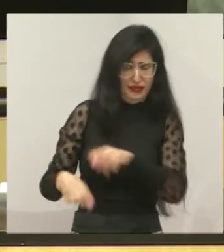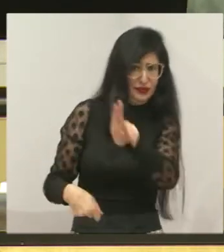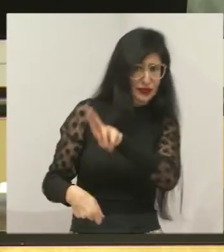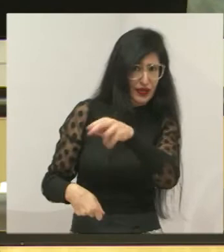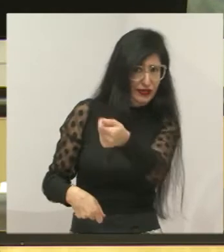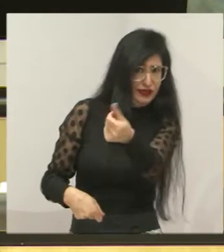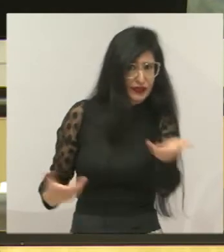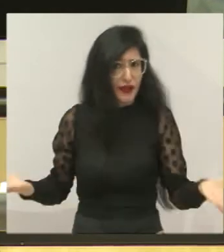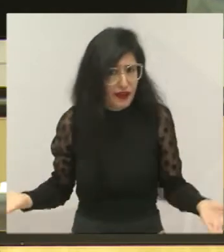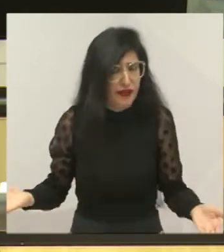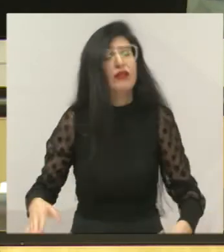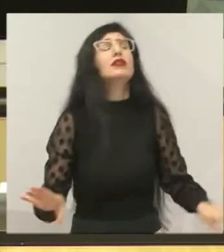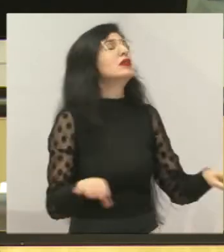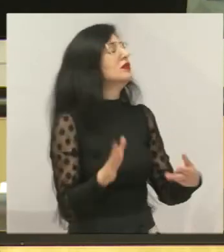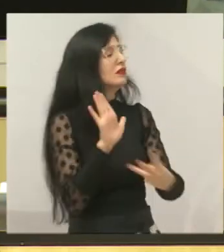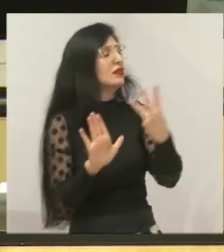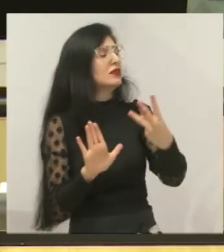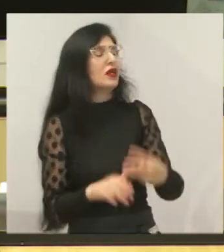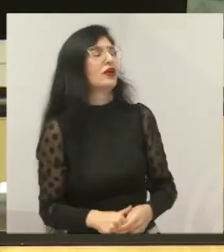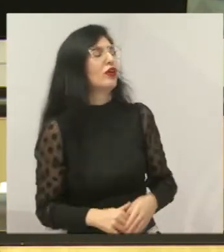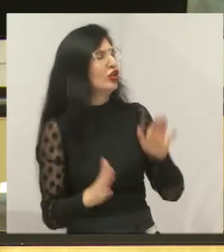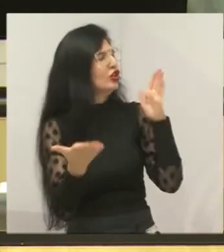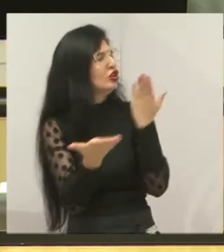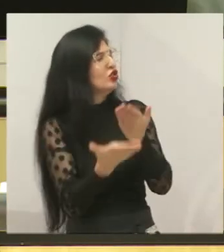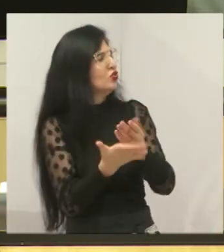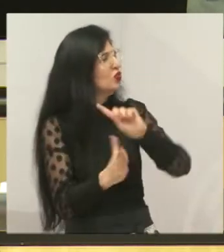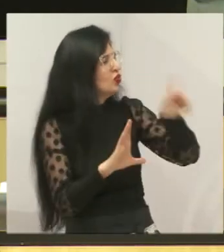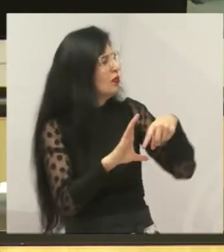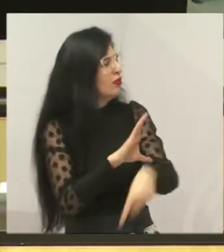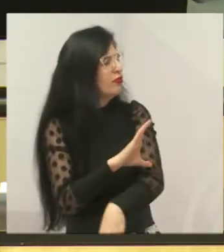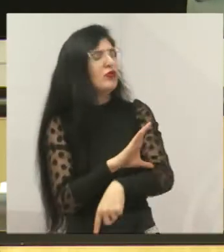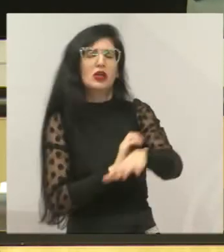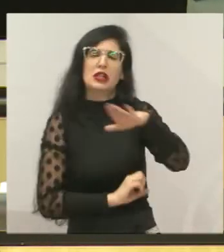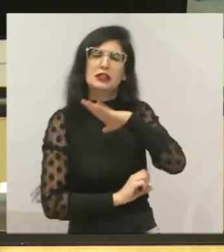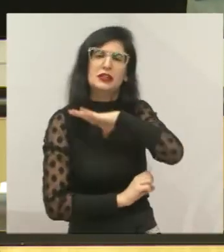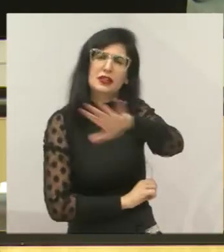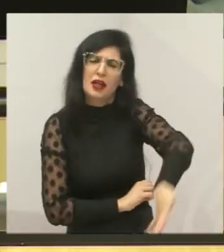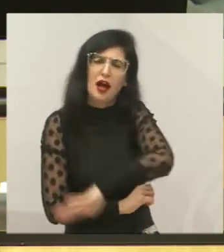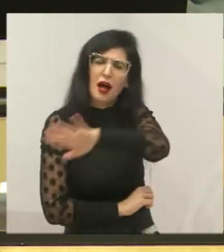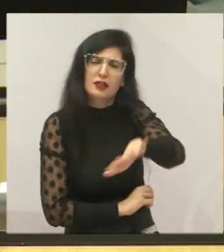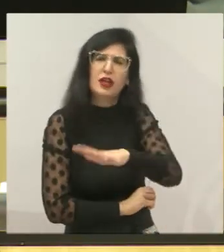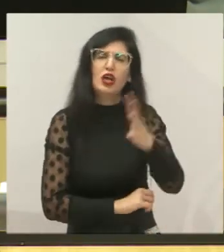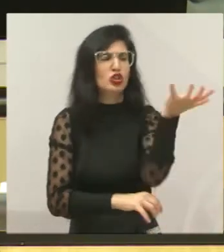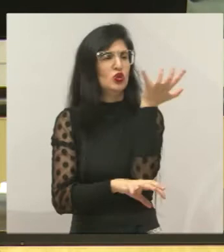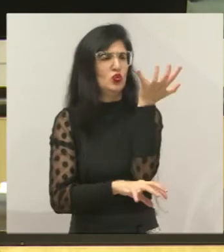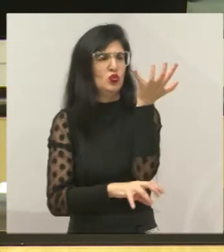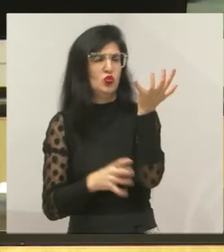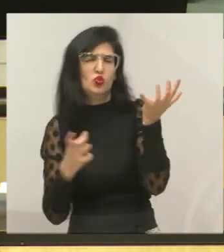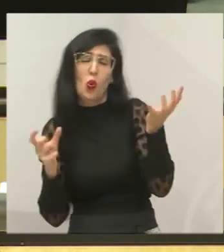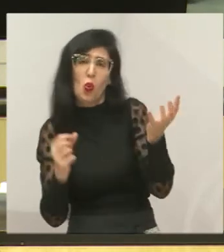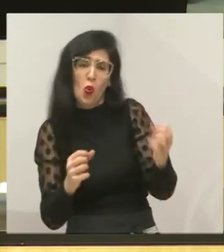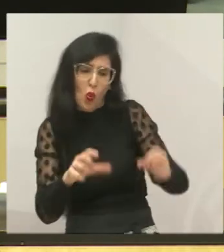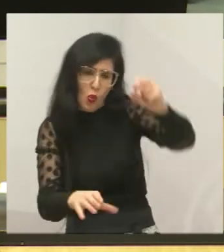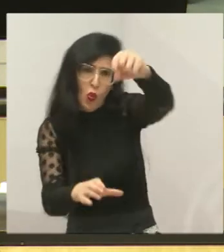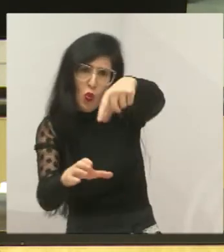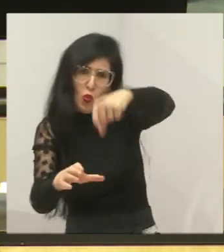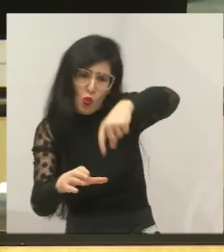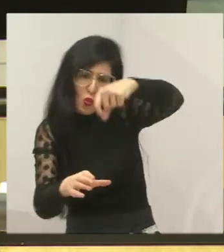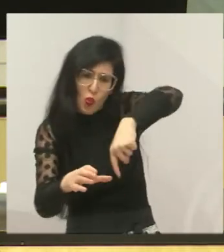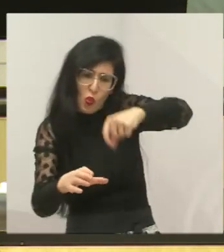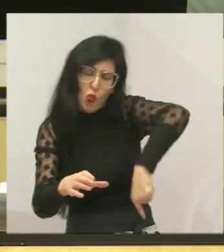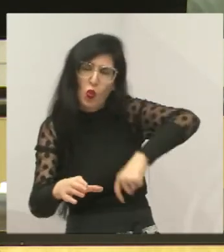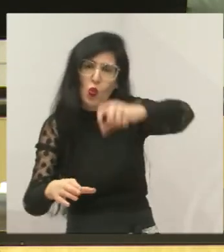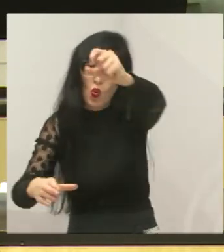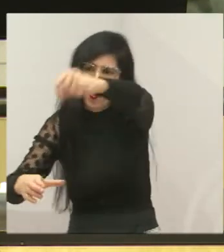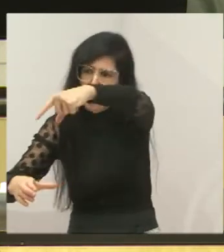Terceiro, há estudos para uma campanha em nossa cidade de incentivo ao cultivo da citronela e da crotalária, inclusive com a